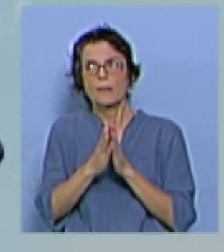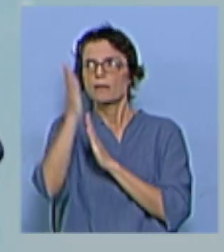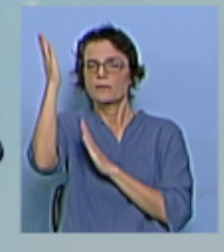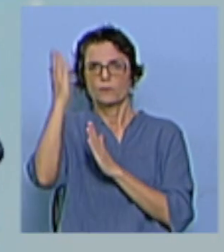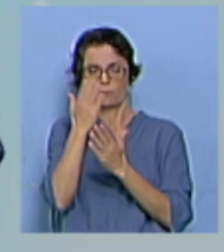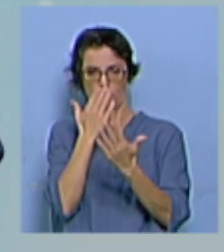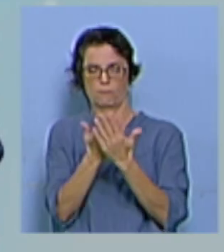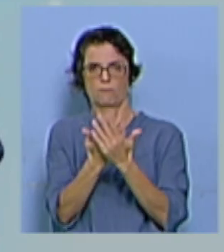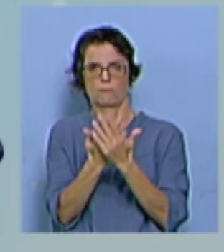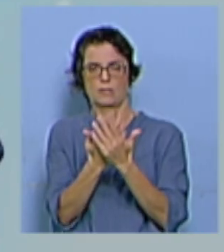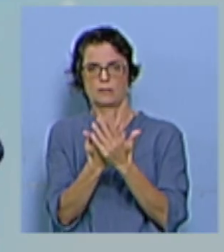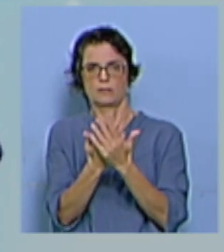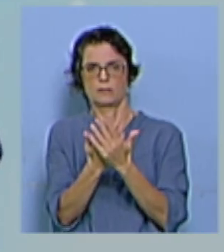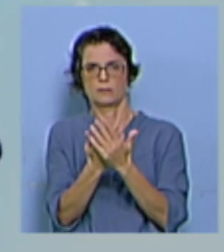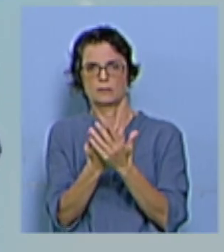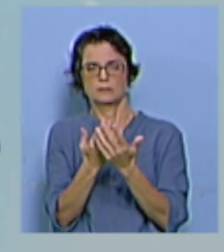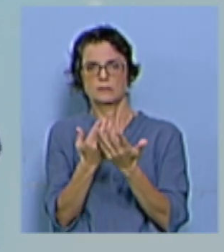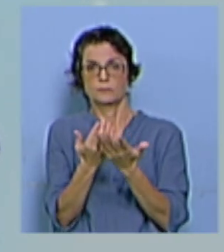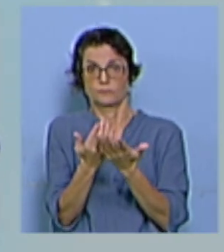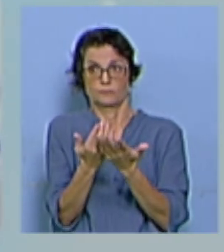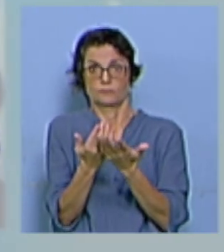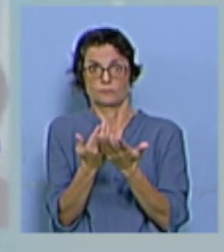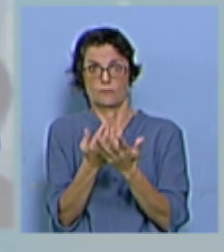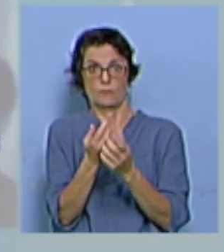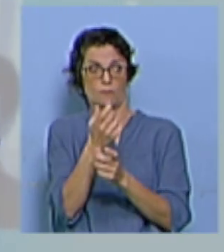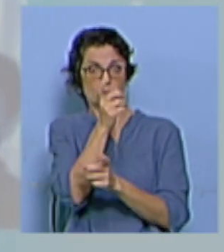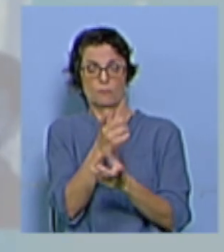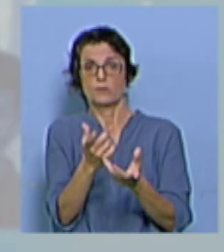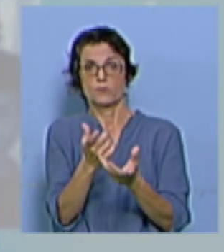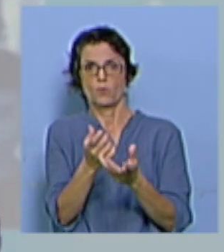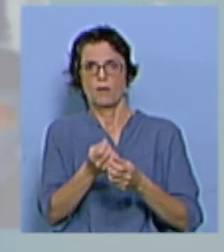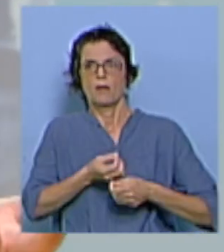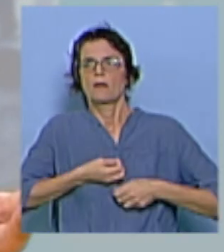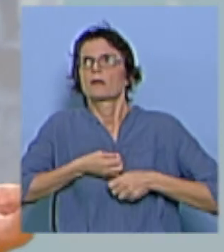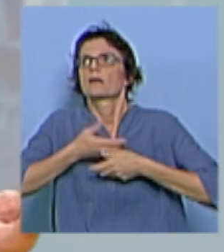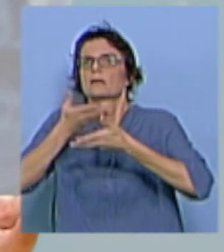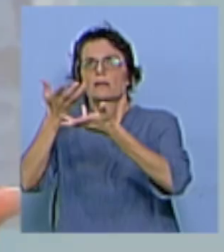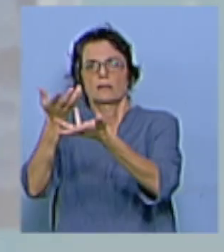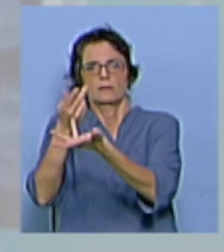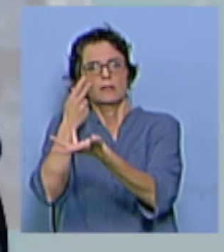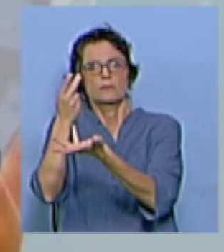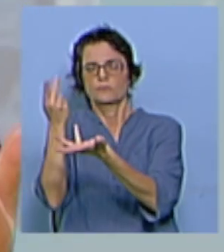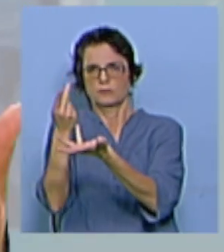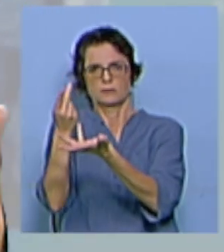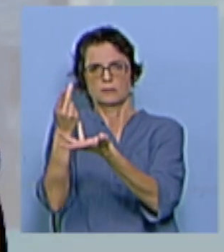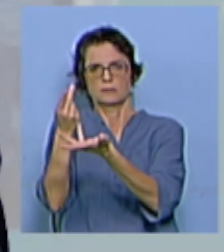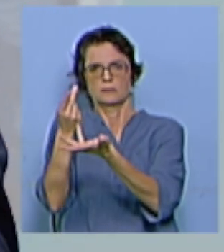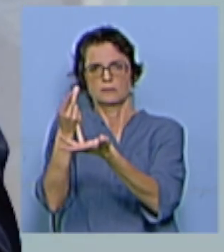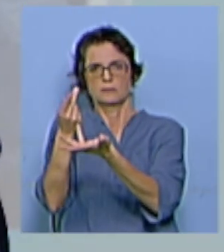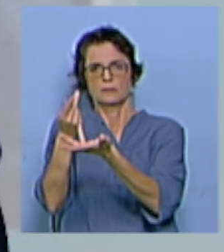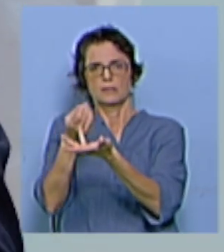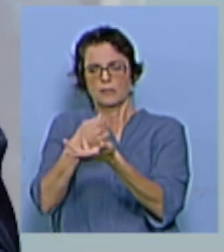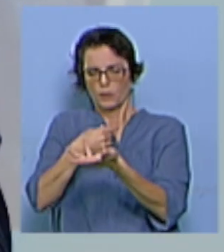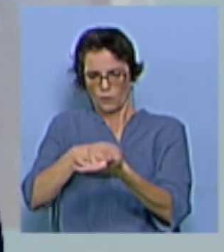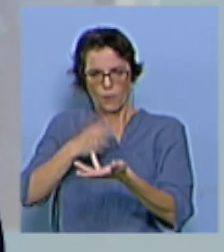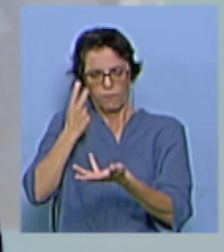diante de alguém que lhe oferece tudo, não é? E que se põe a jeito para que ele próprio possa